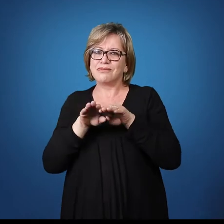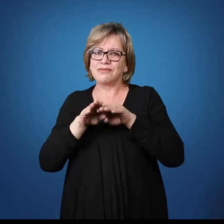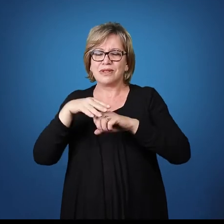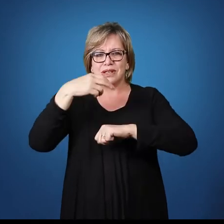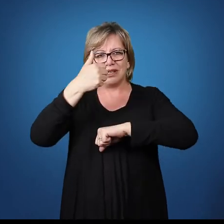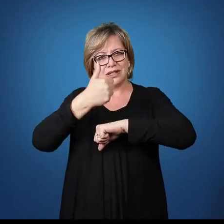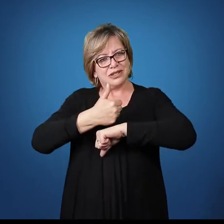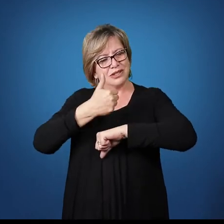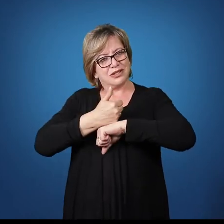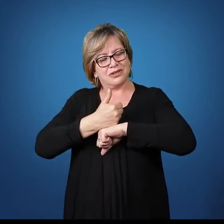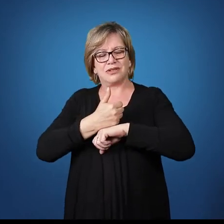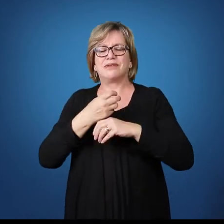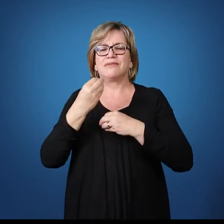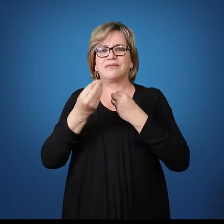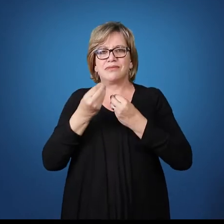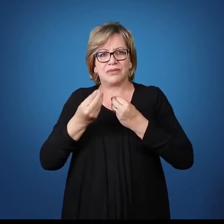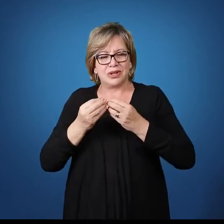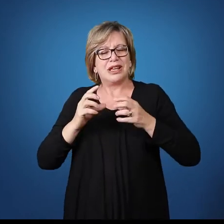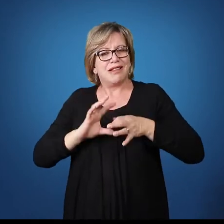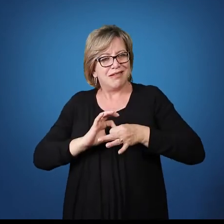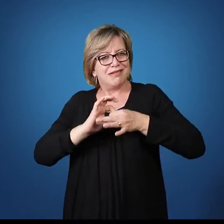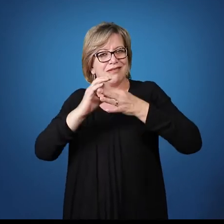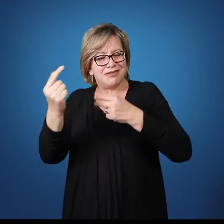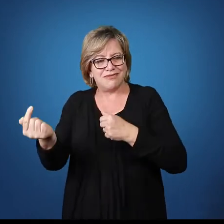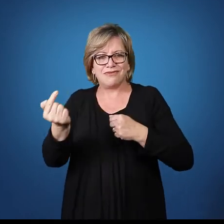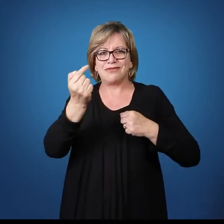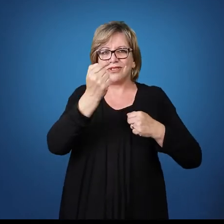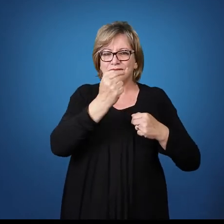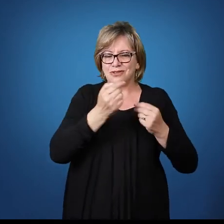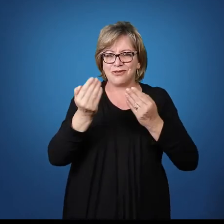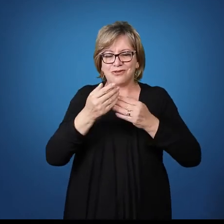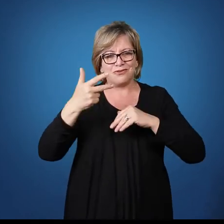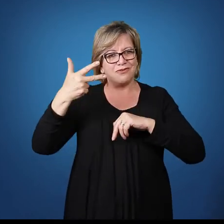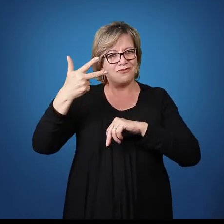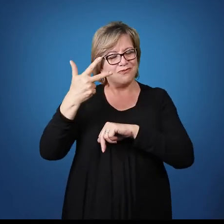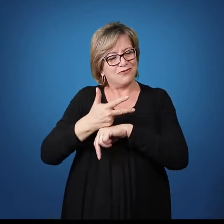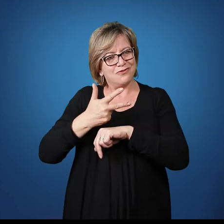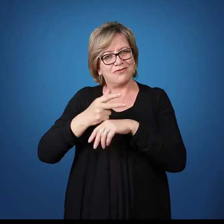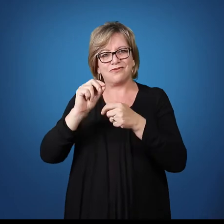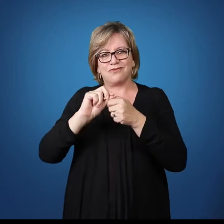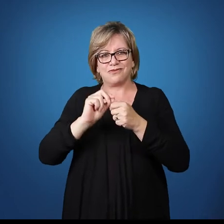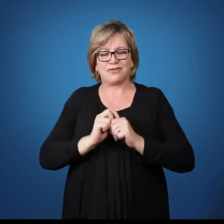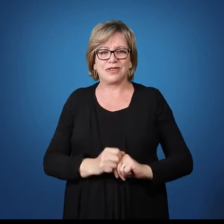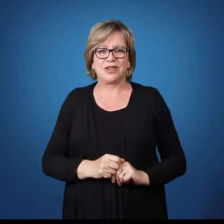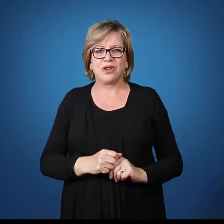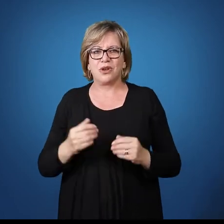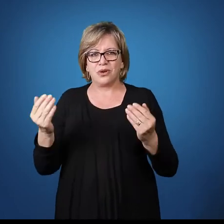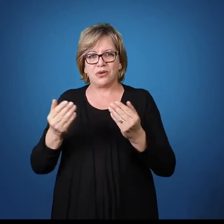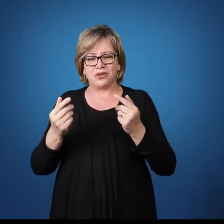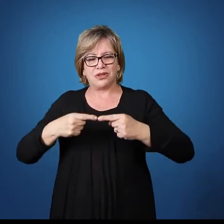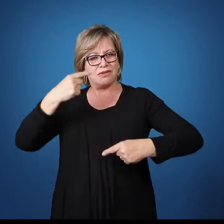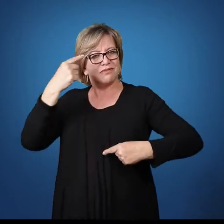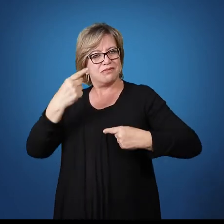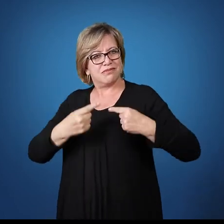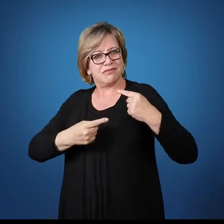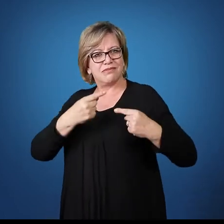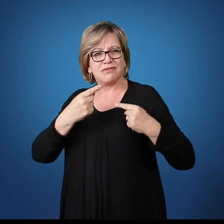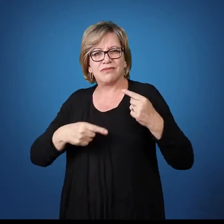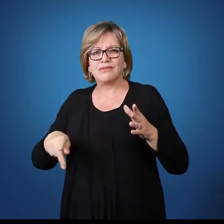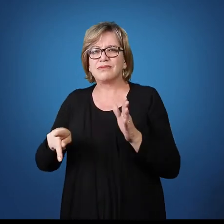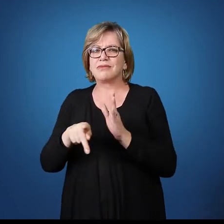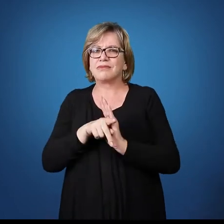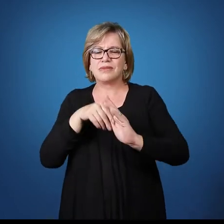Kellen Crovador, por permitir a nossa presença aqui na escola. Na aula de hoje, nós discutiremos a respeito